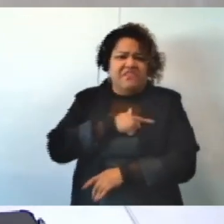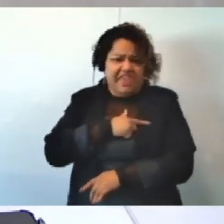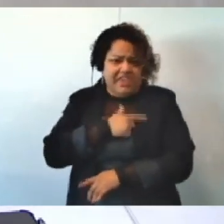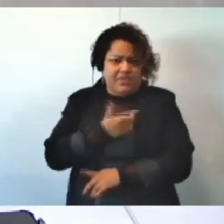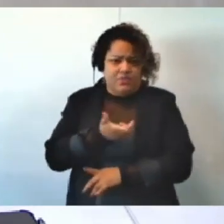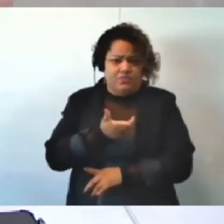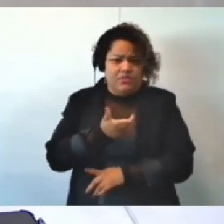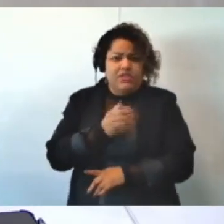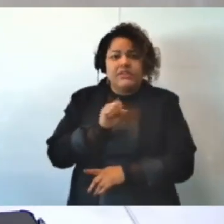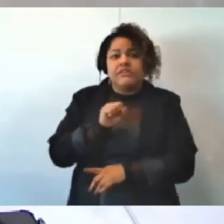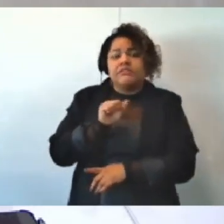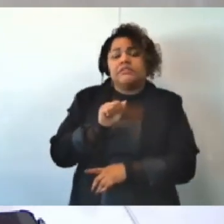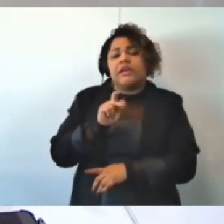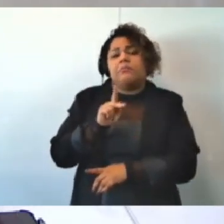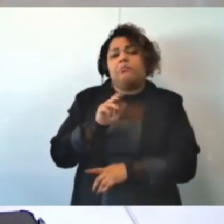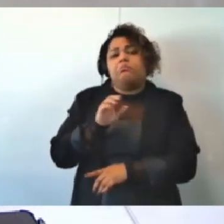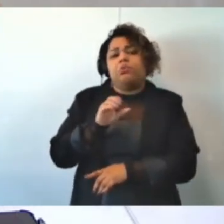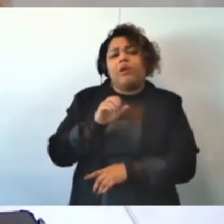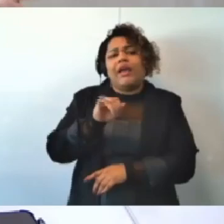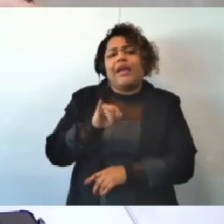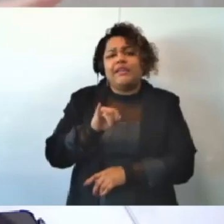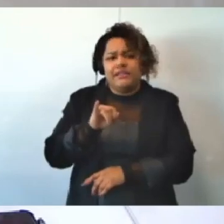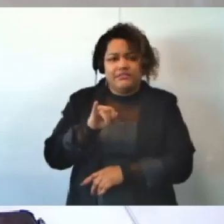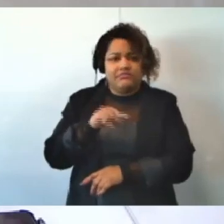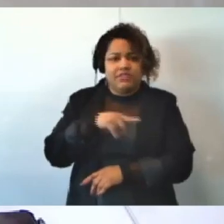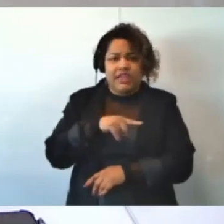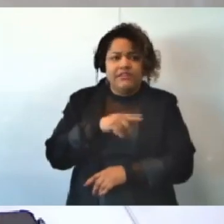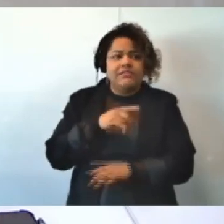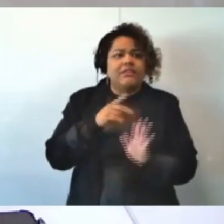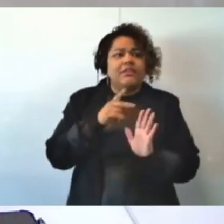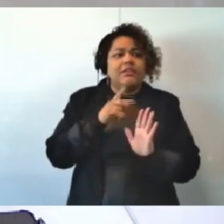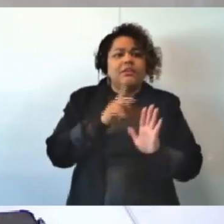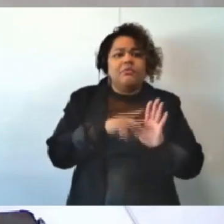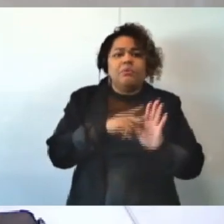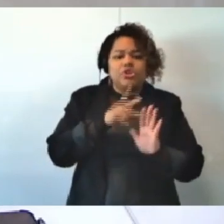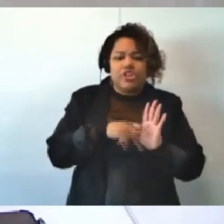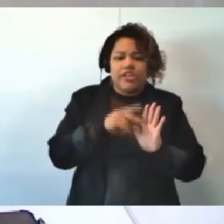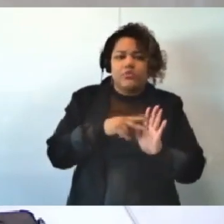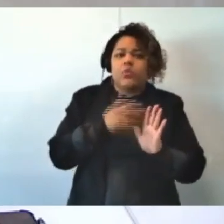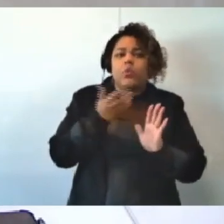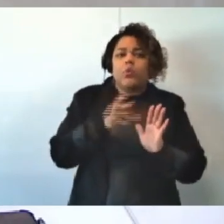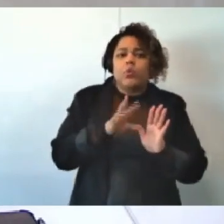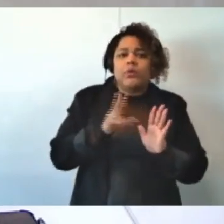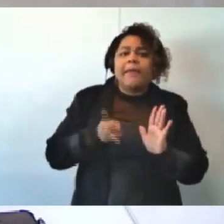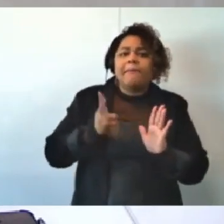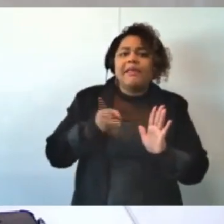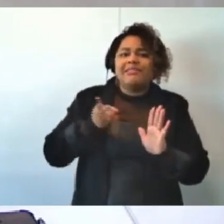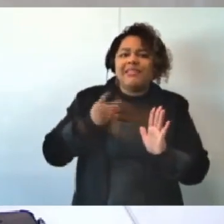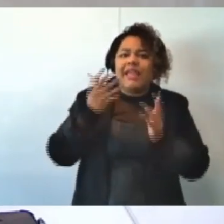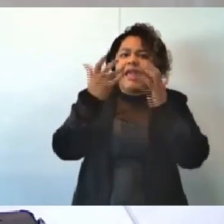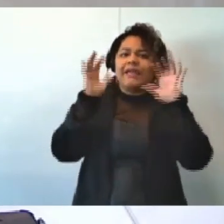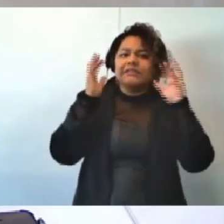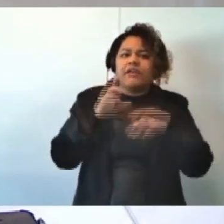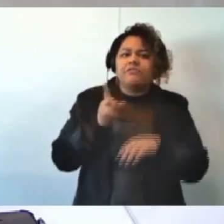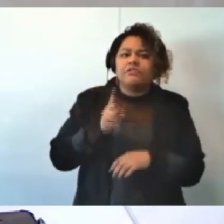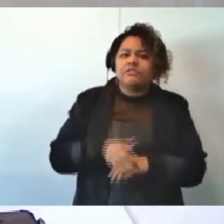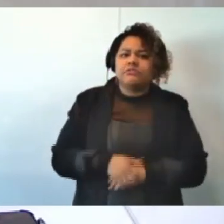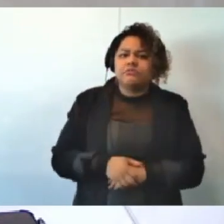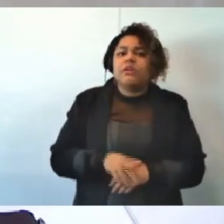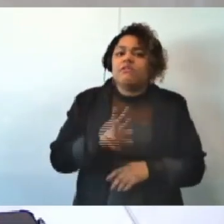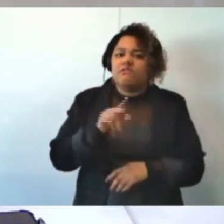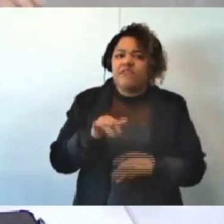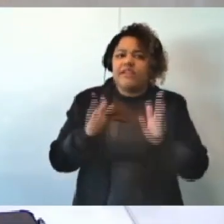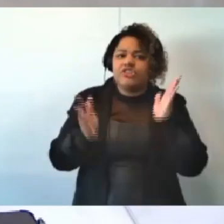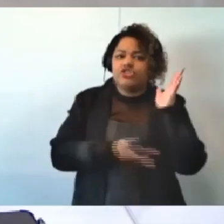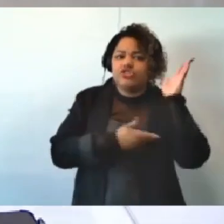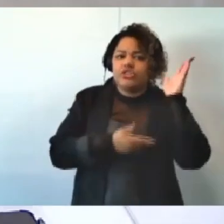há intenção dentro desse projeto nem de preservar as árvores que tem ali. Muitas árvores ali vão ser retiradas.